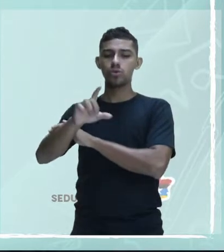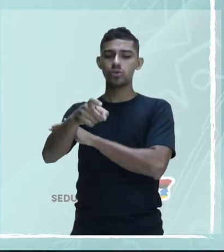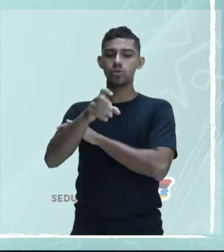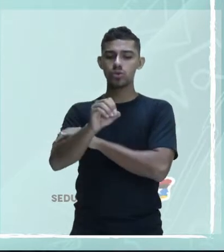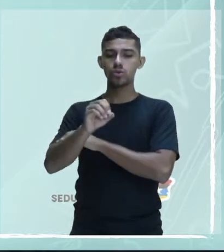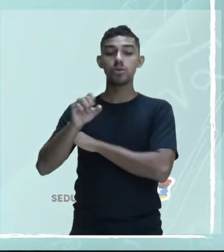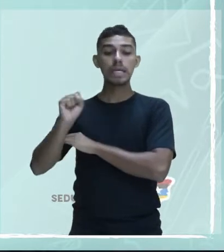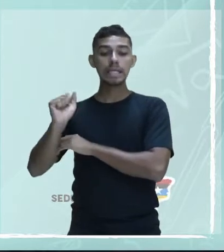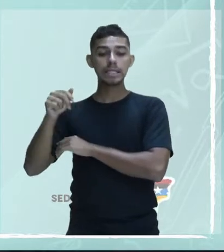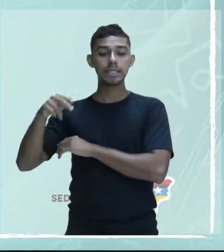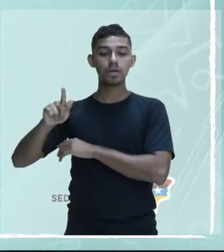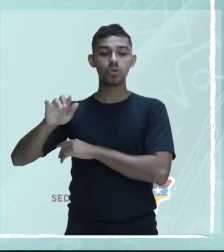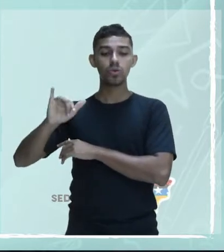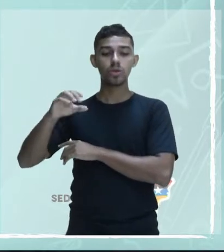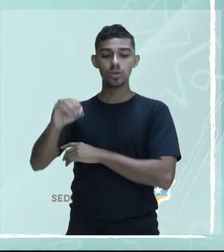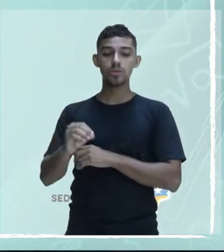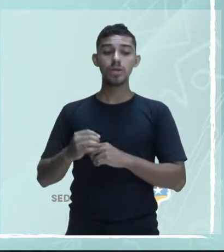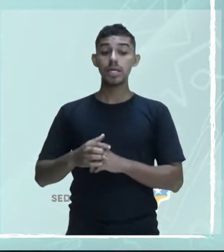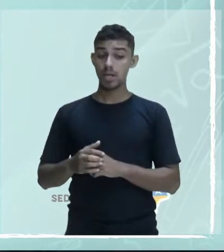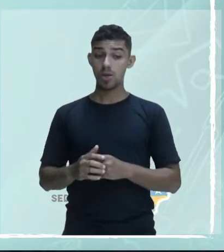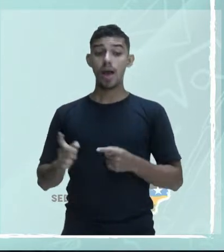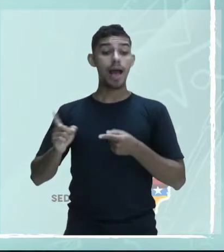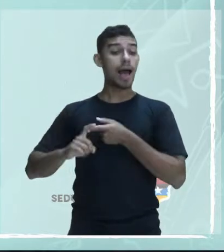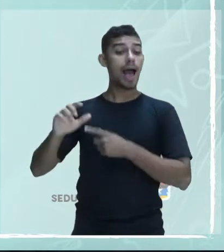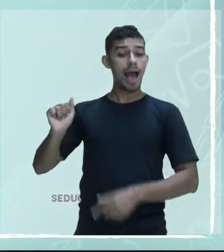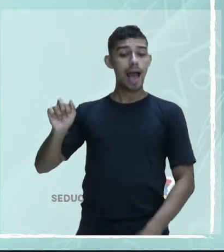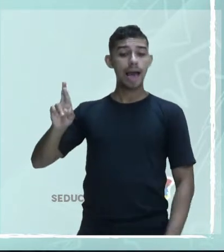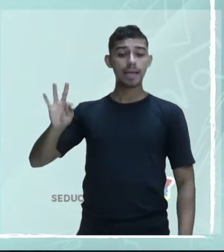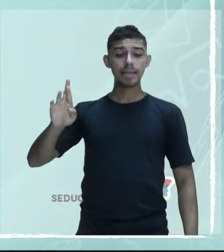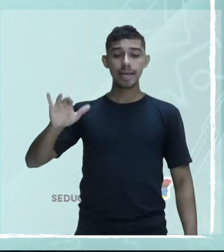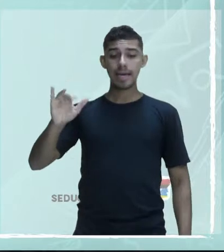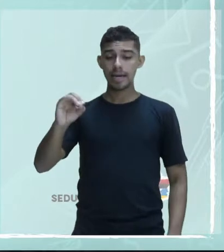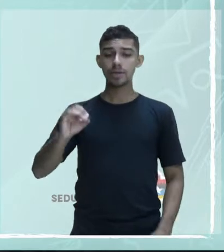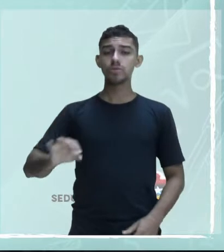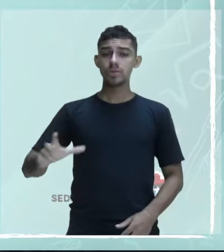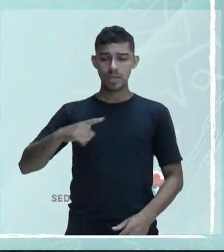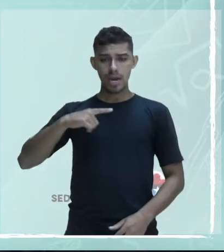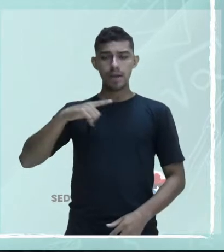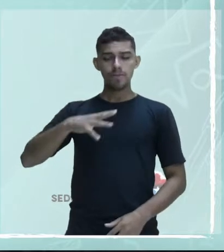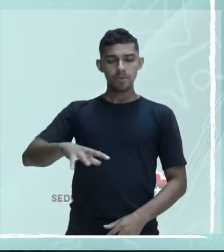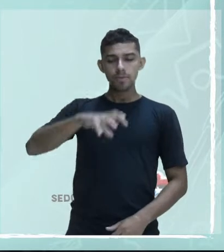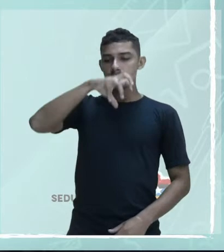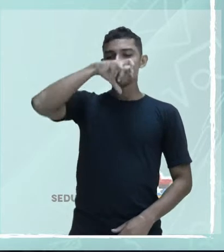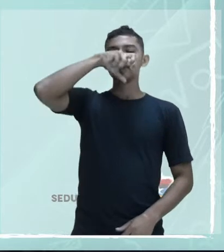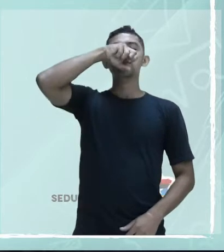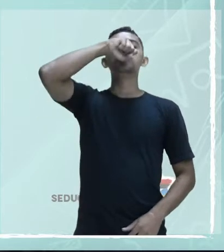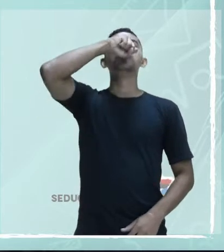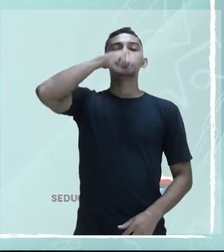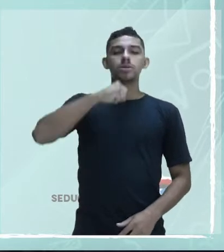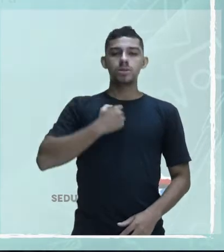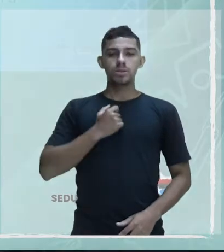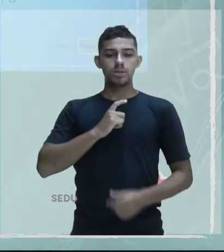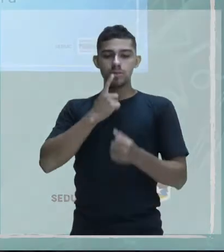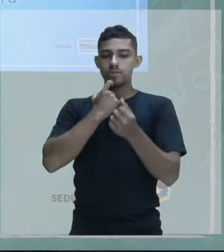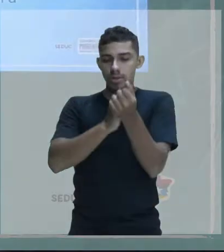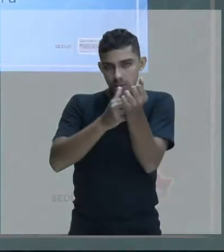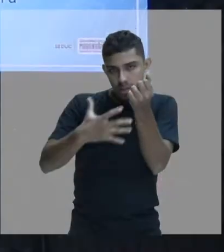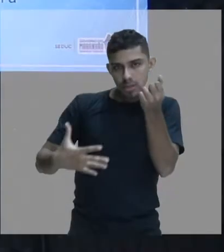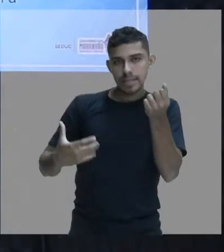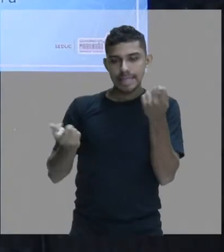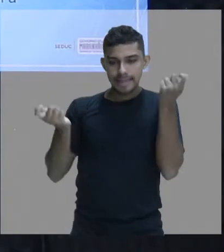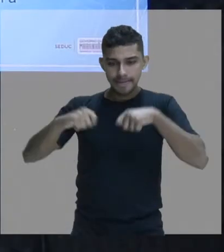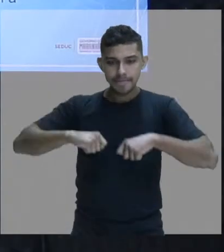vasos que saem do coração para o corpo, carreados de sangue oxigenado. Elas são mais espessas,